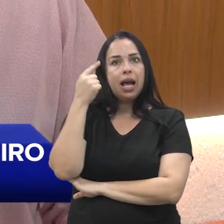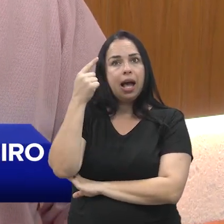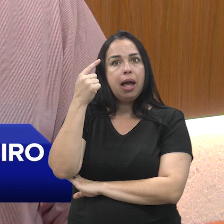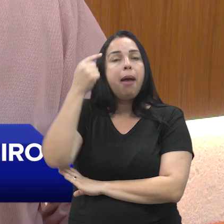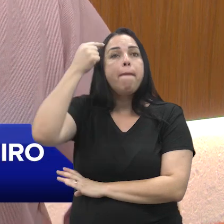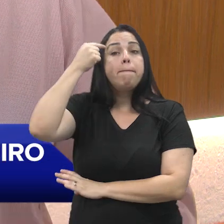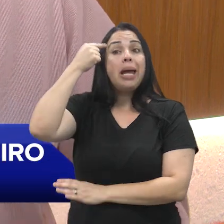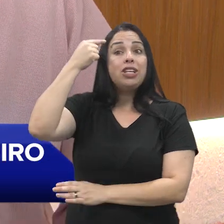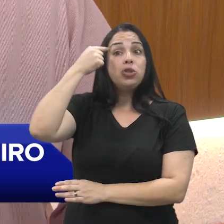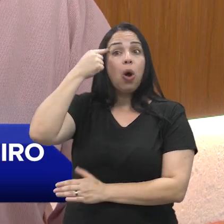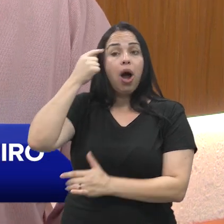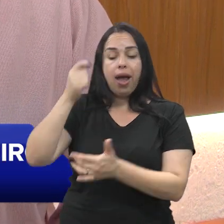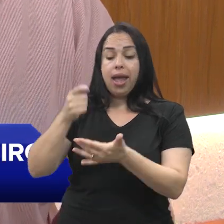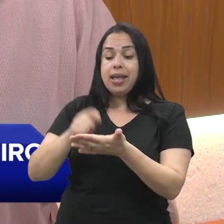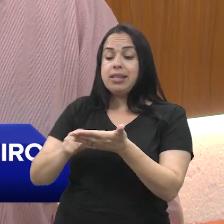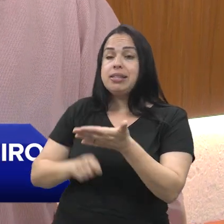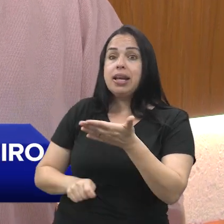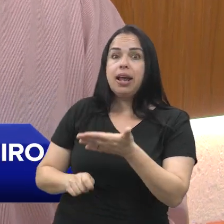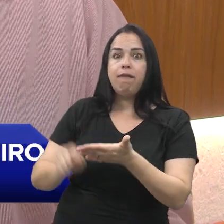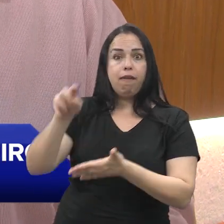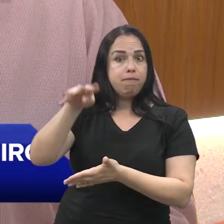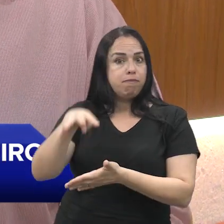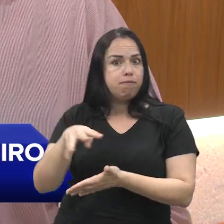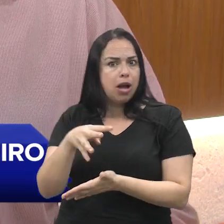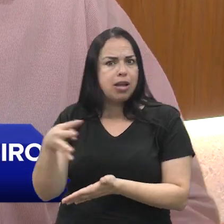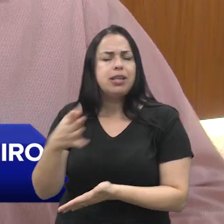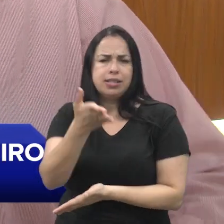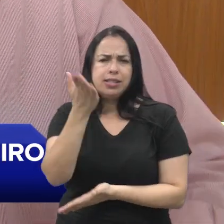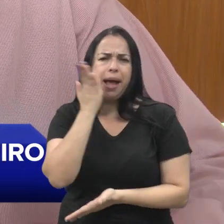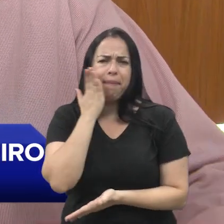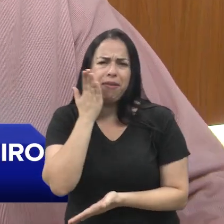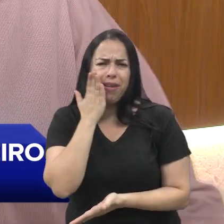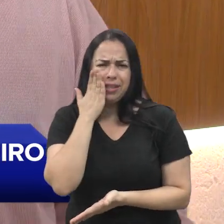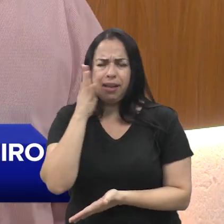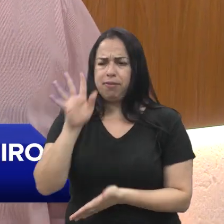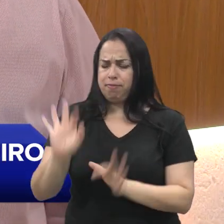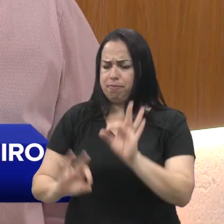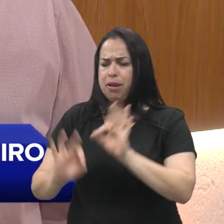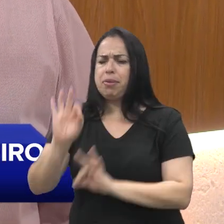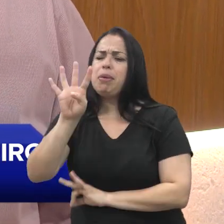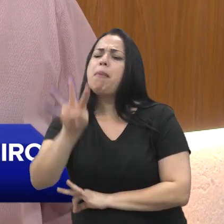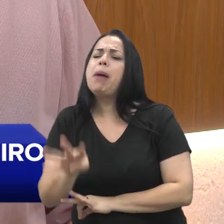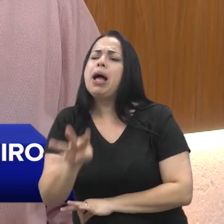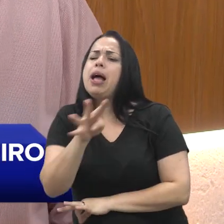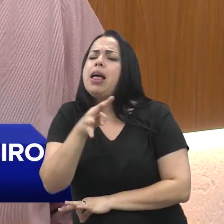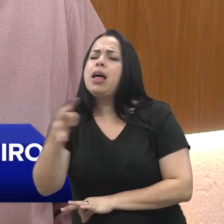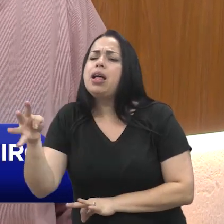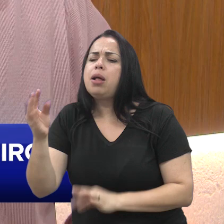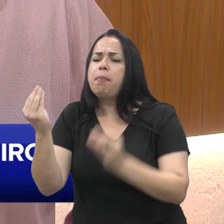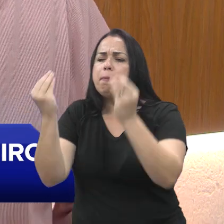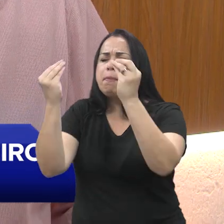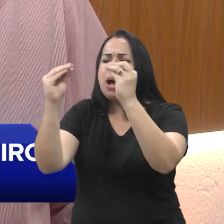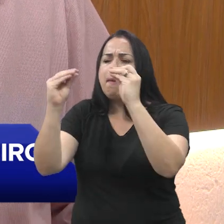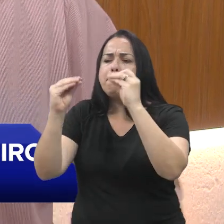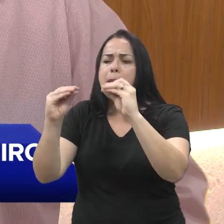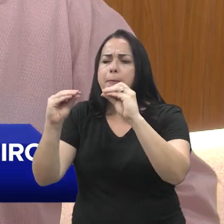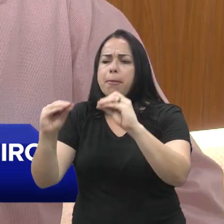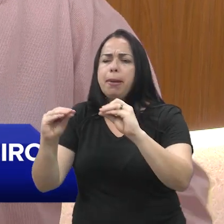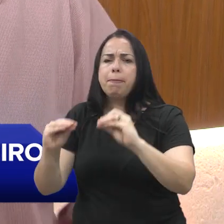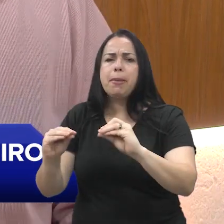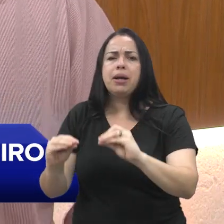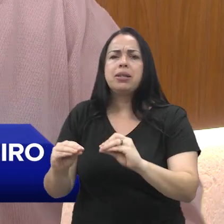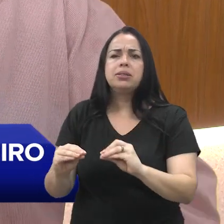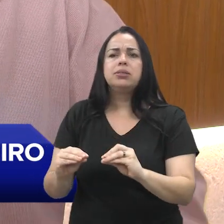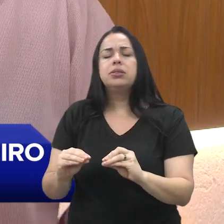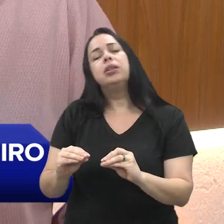pensar. Pensar, escreva. Faça uma planilha. Se você sabe usar o Excel, excelente. Se não,